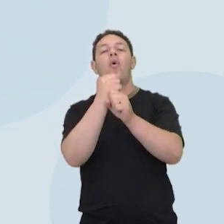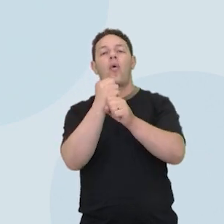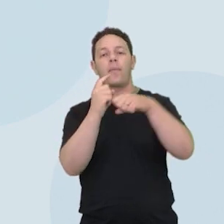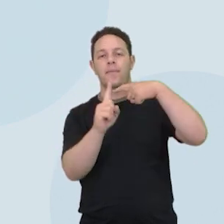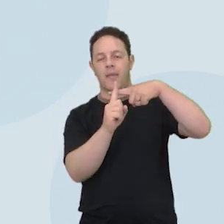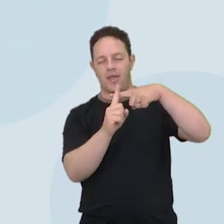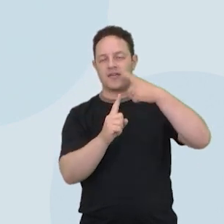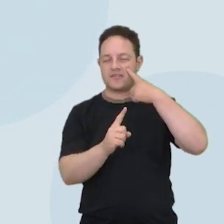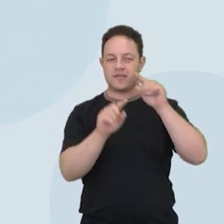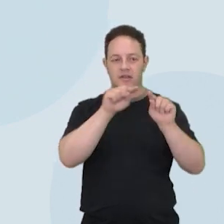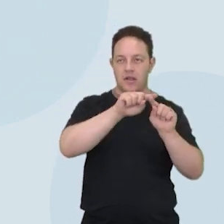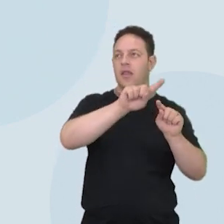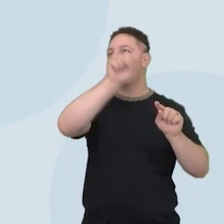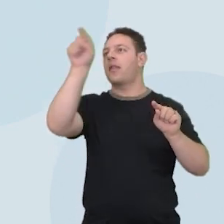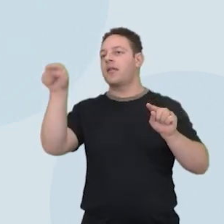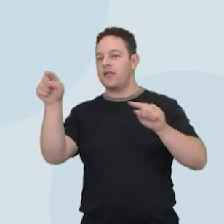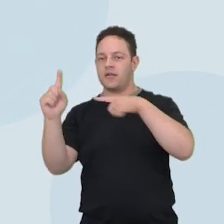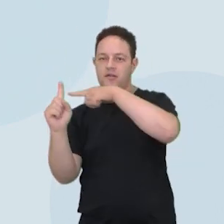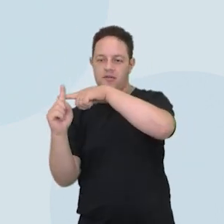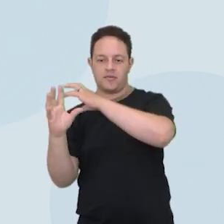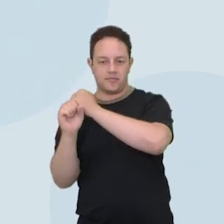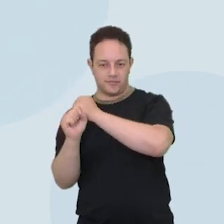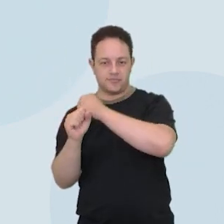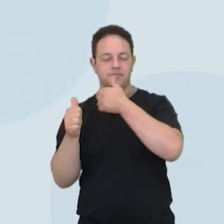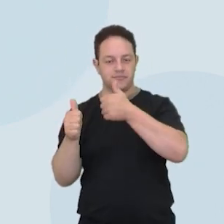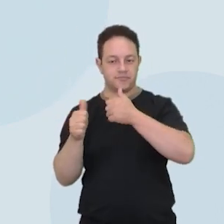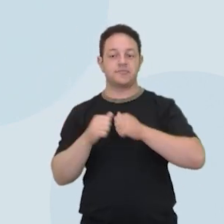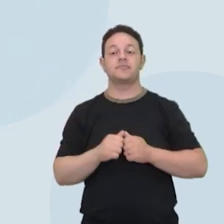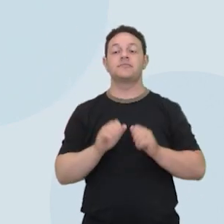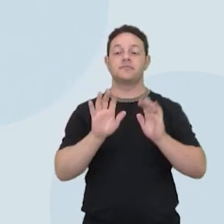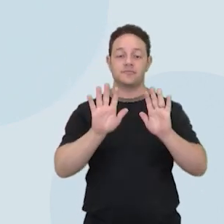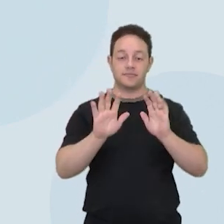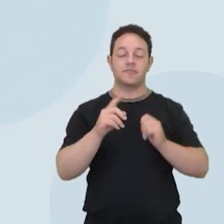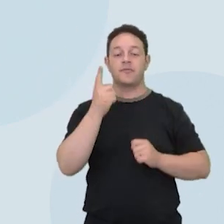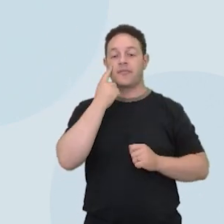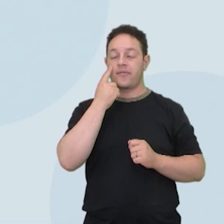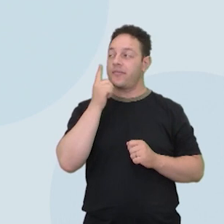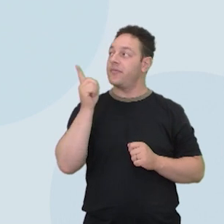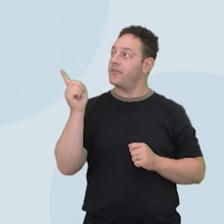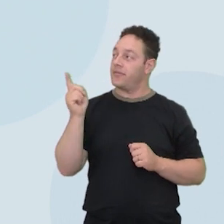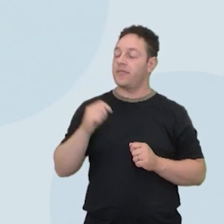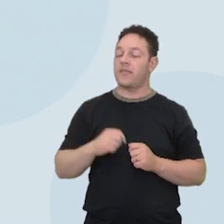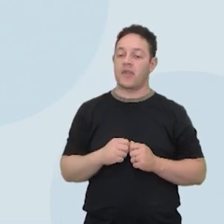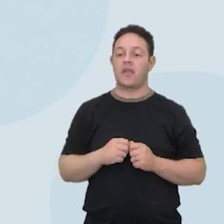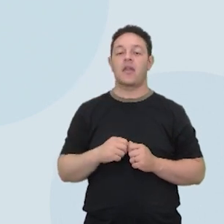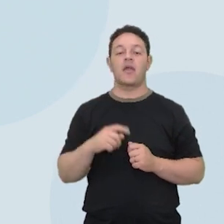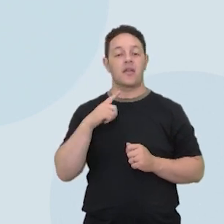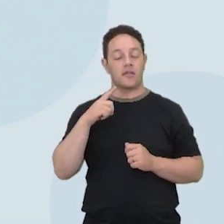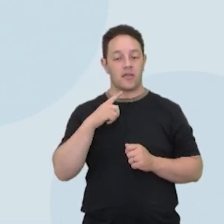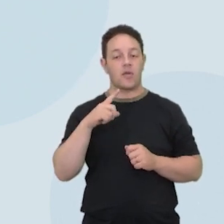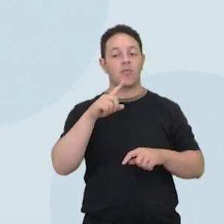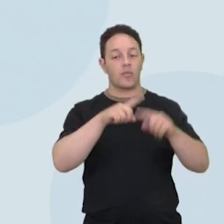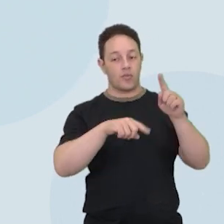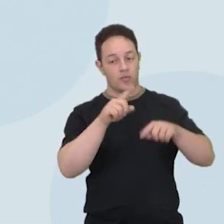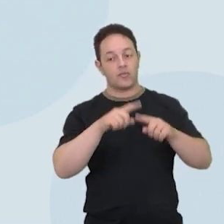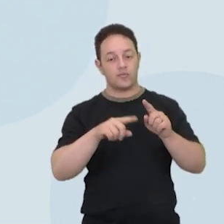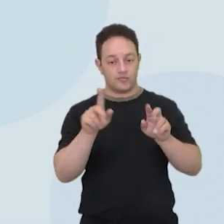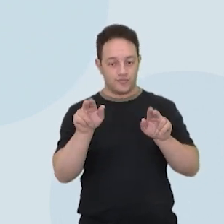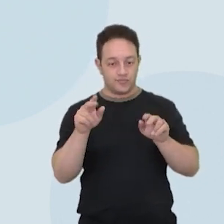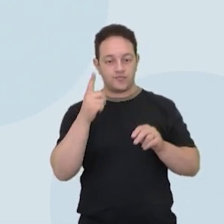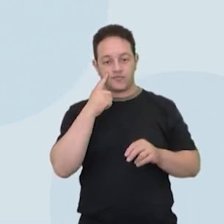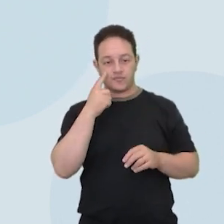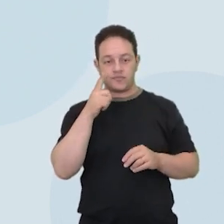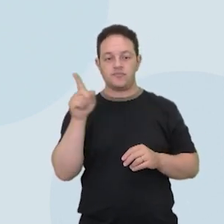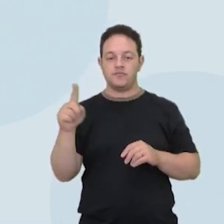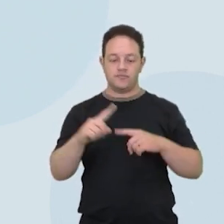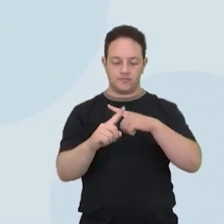dos dois, tá? E aí, desse lado, a gente vai resolver a gente tem um produto também, né? Que tá multiplicando.